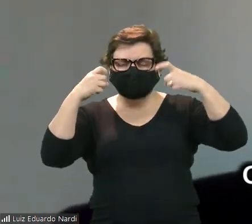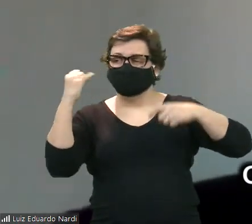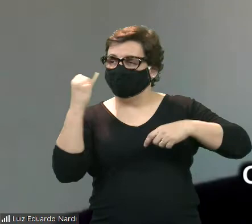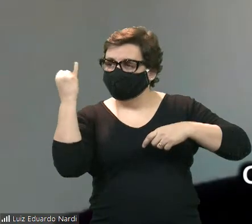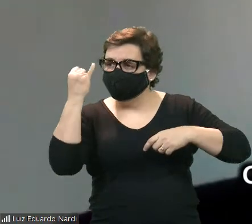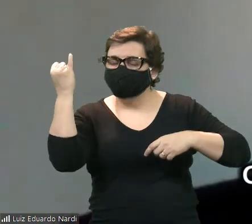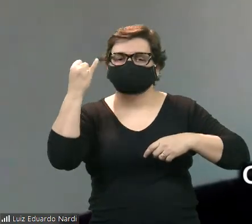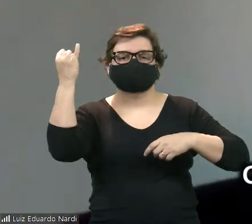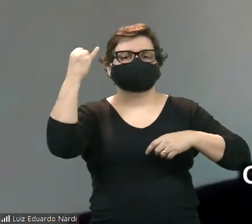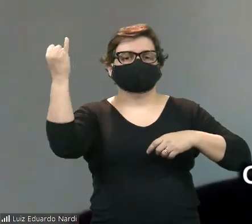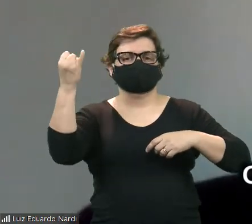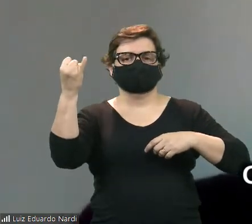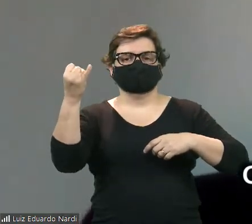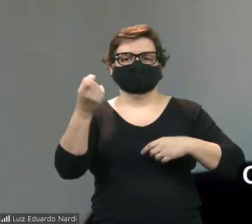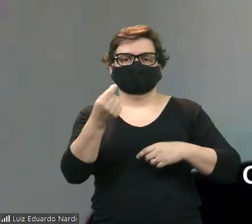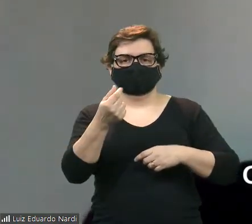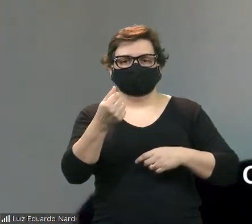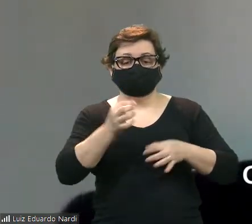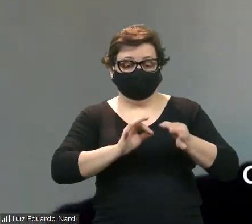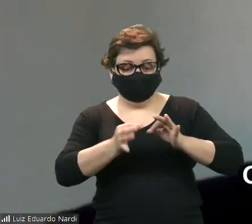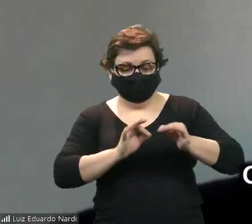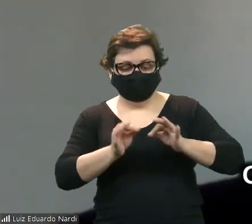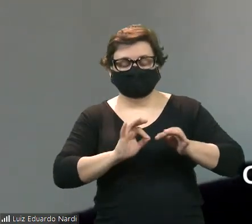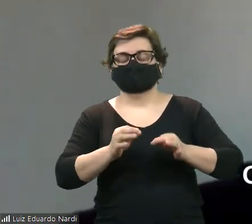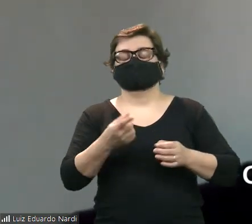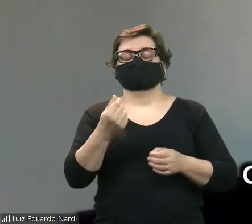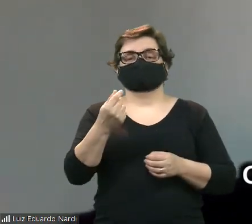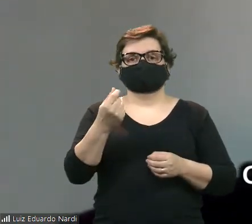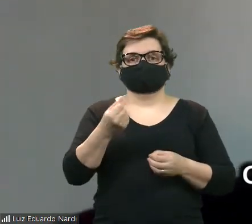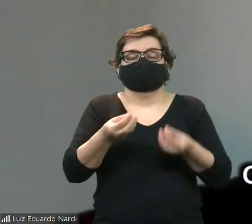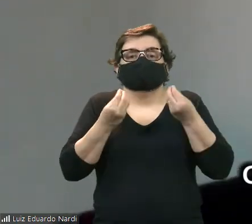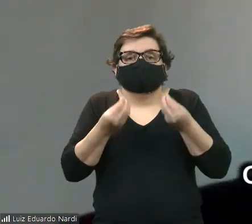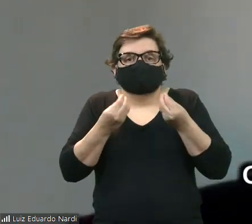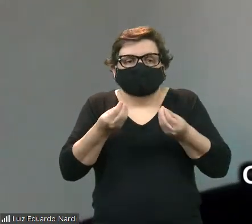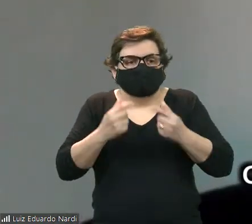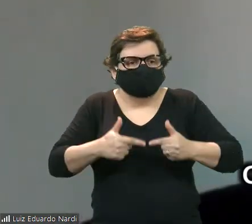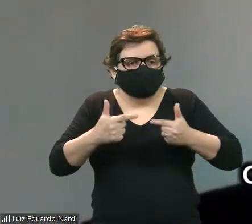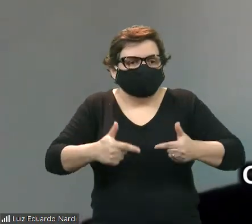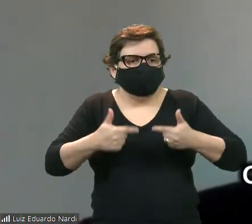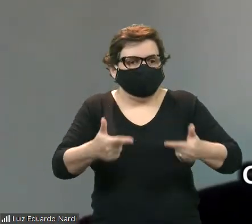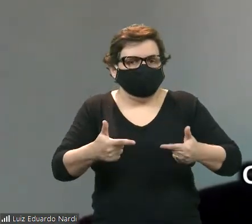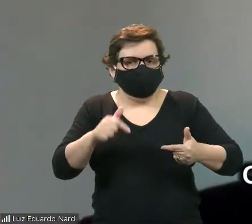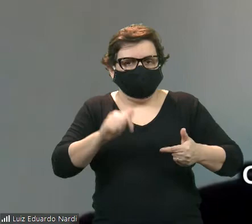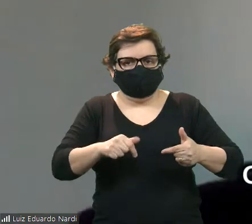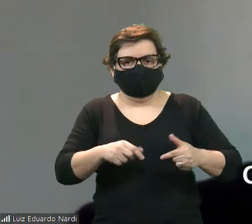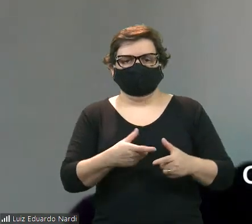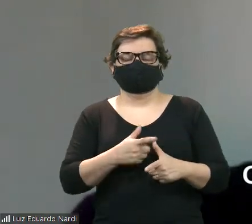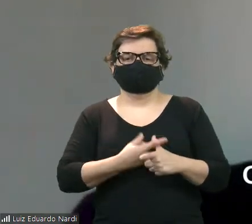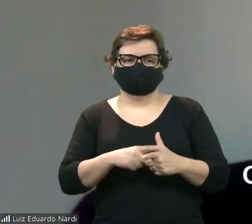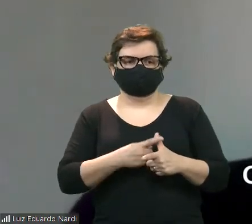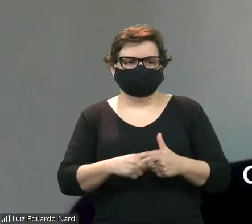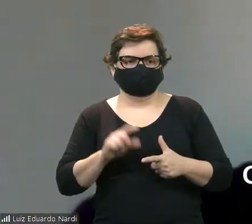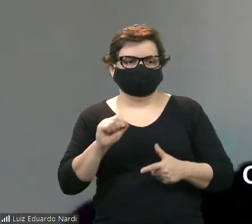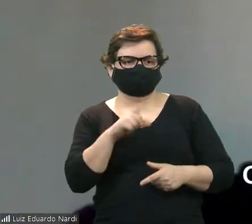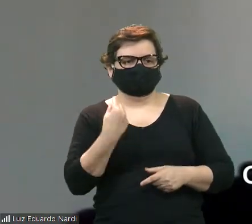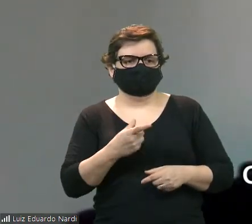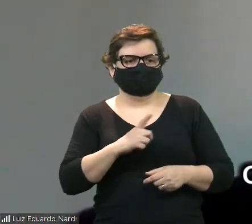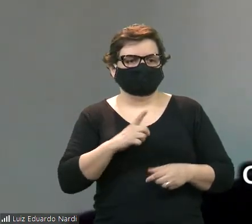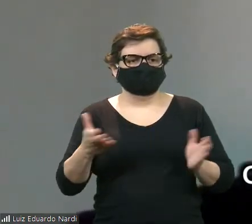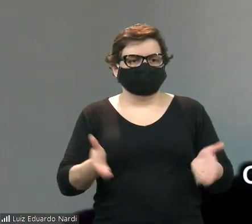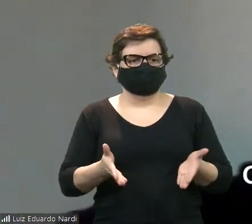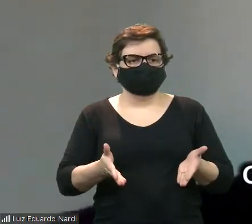de Planejamento Econômico, é como enfrentar essa crise que nós temos. É como achar uma